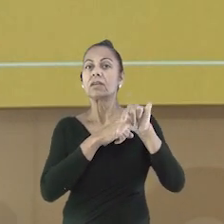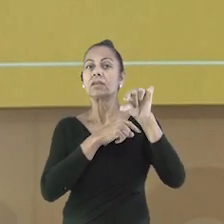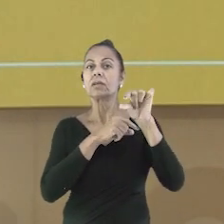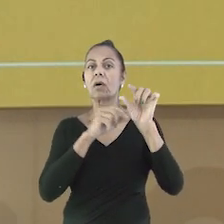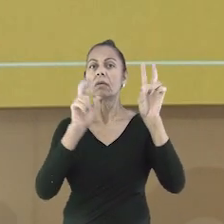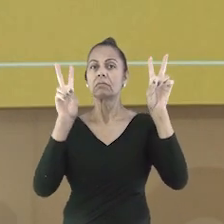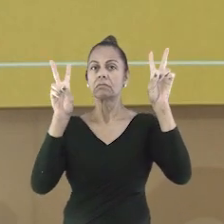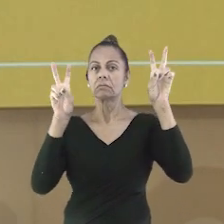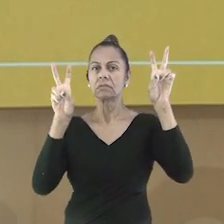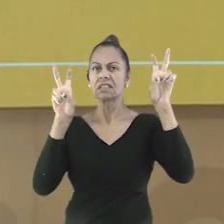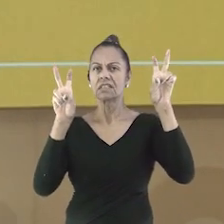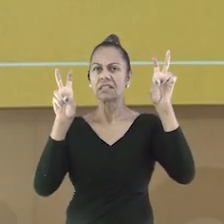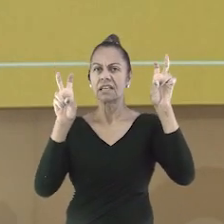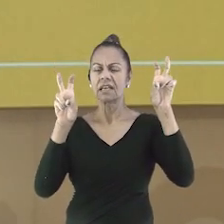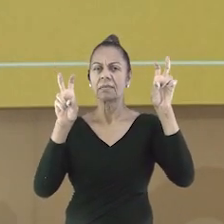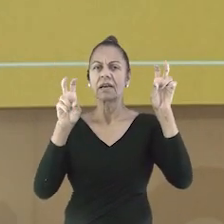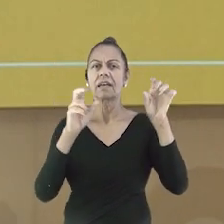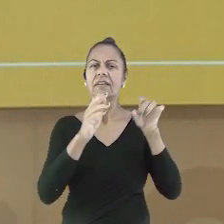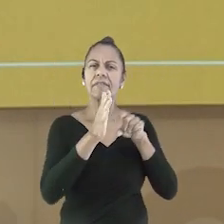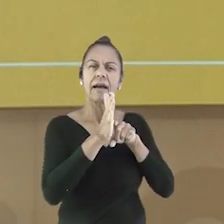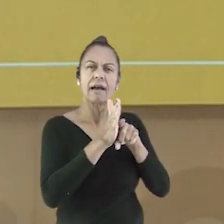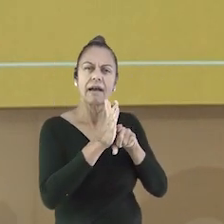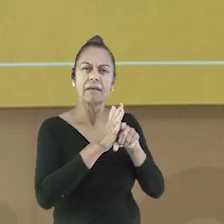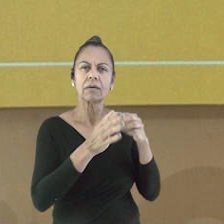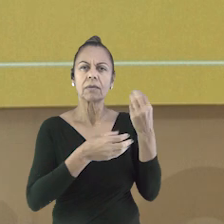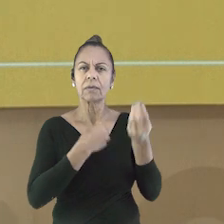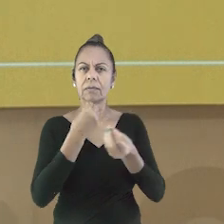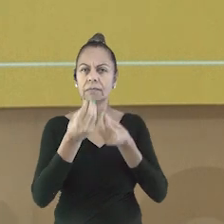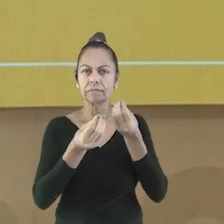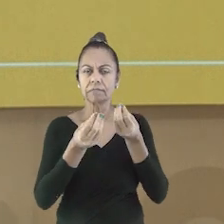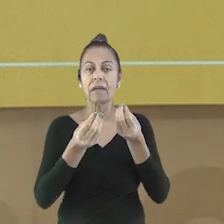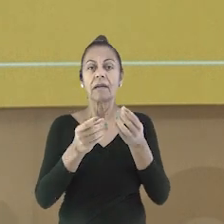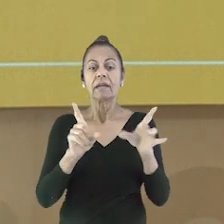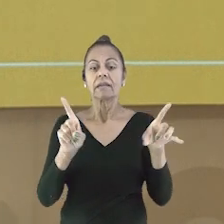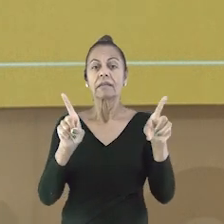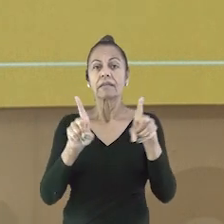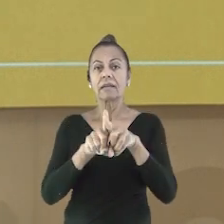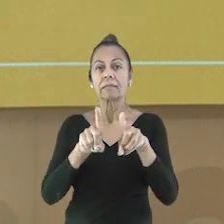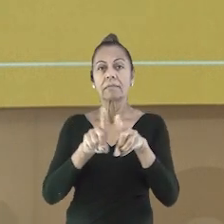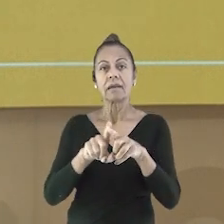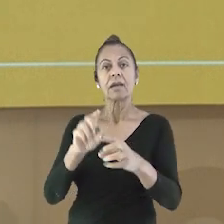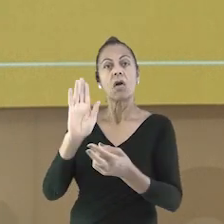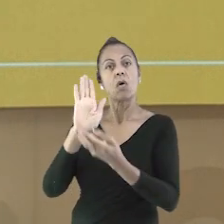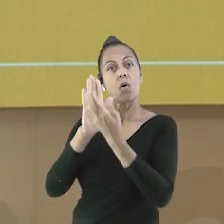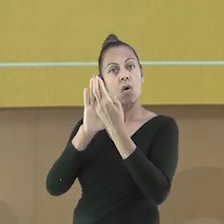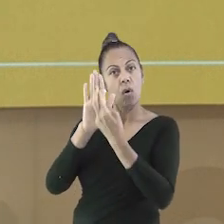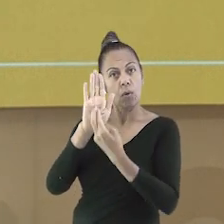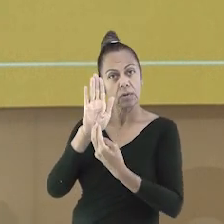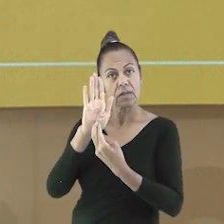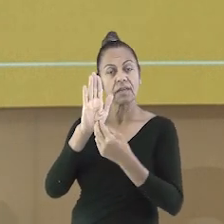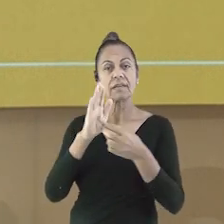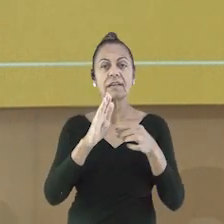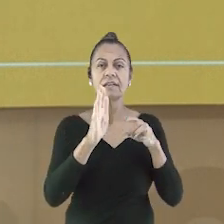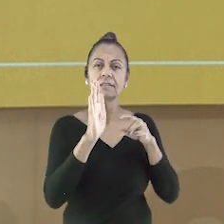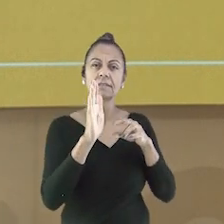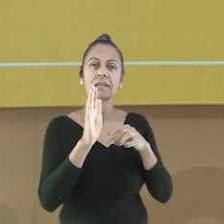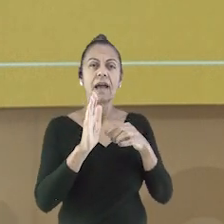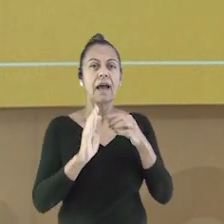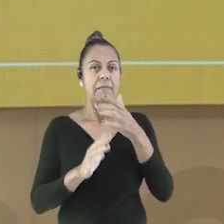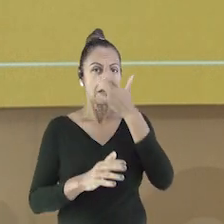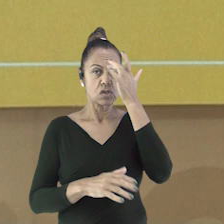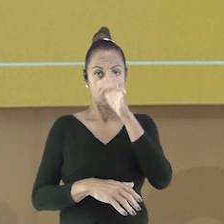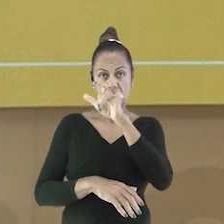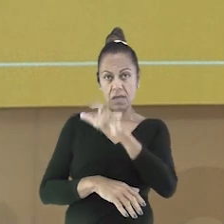Já na estrutura de uma entrevista, temos, primeiro, a escolha de um tema, ou seja, o assunto da